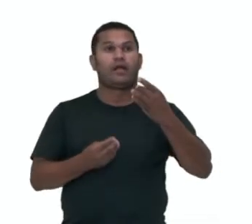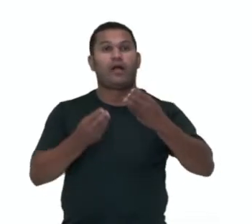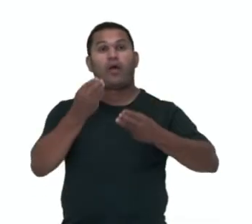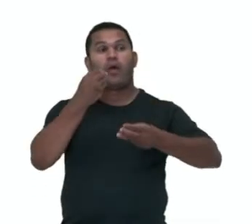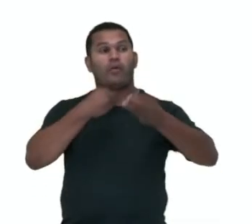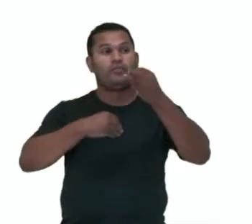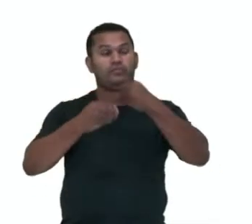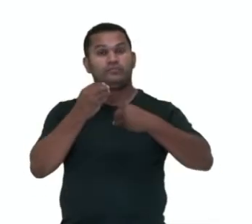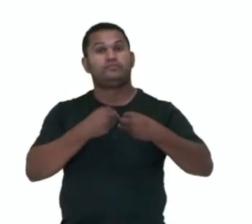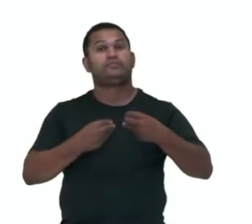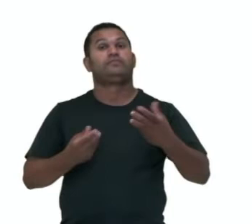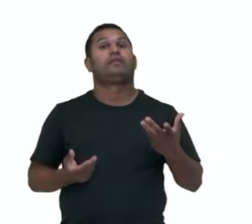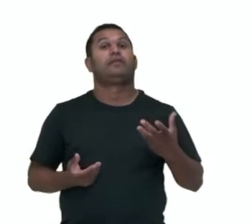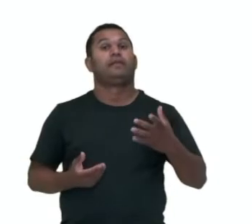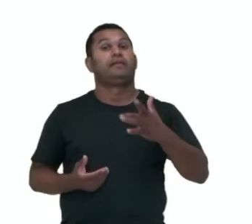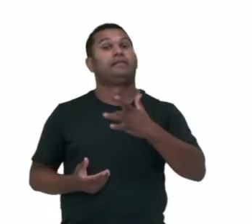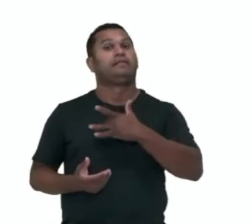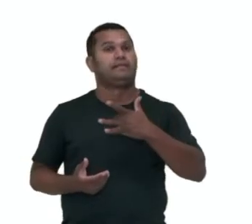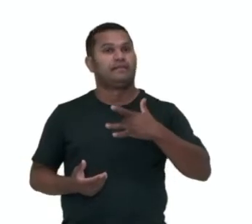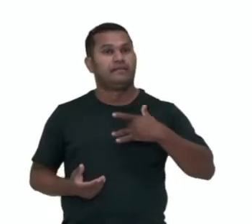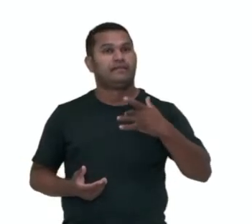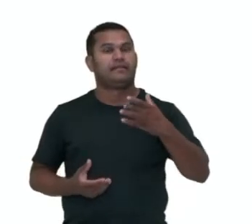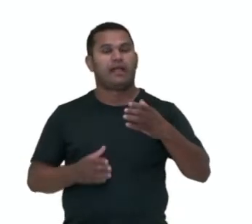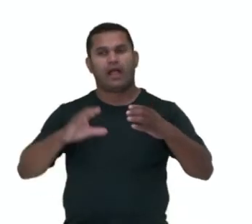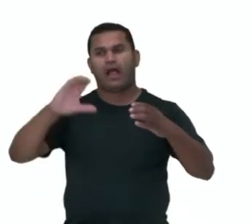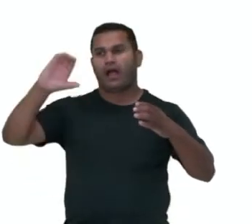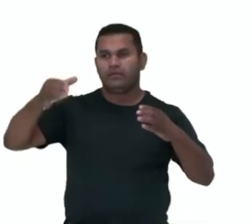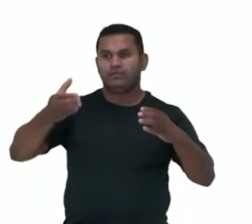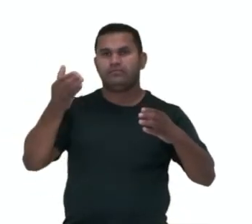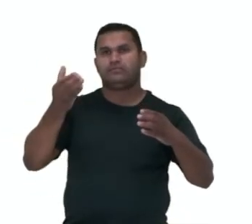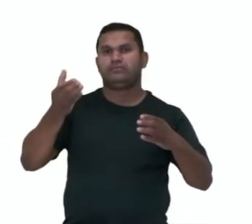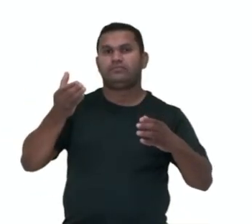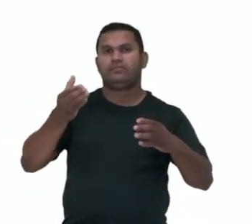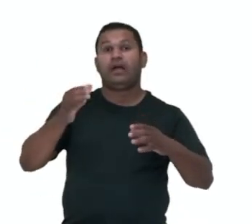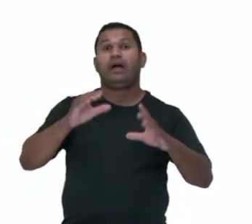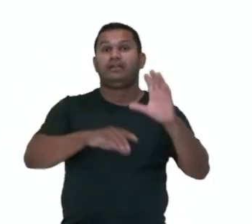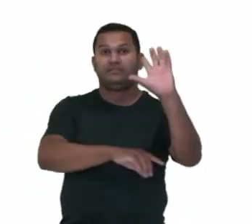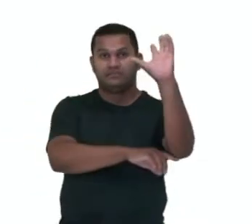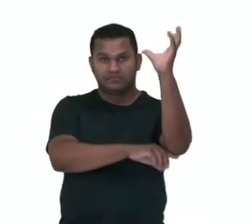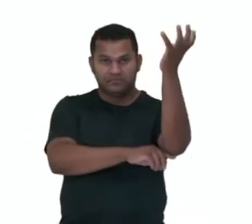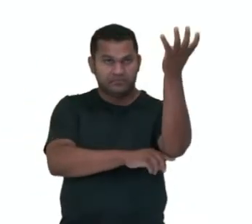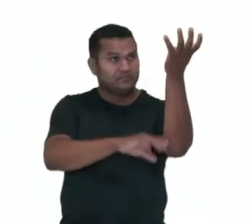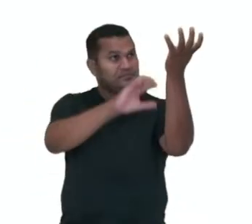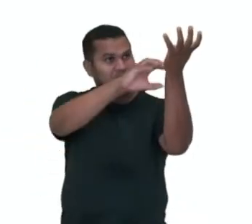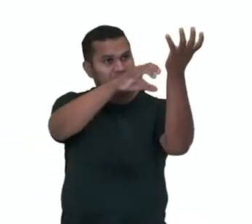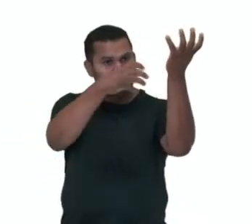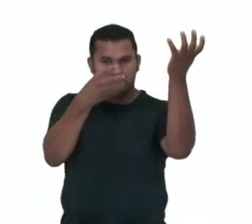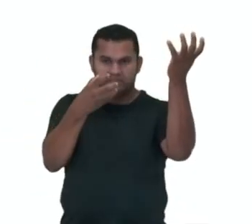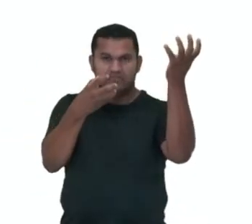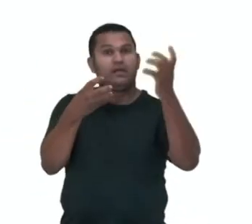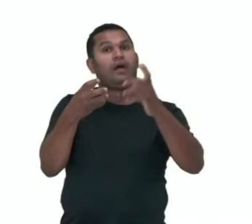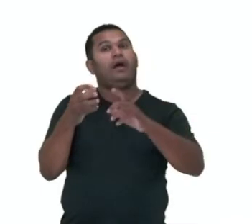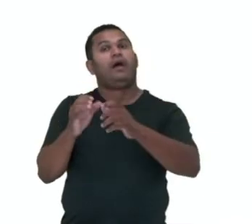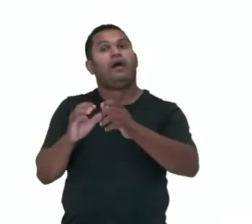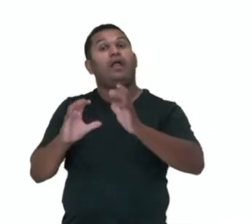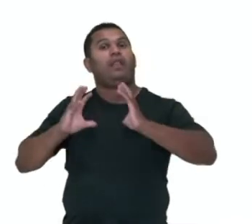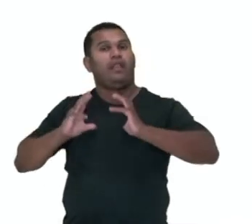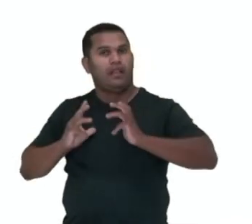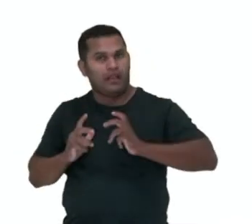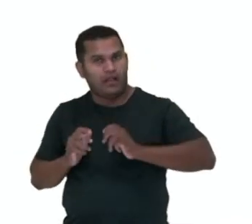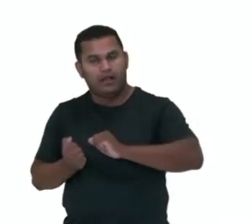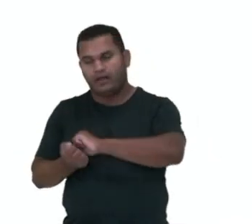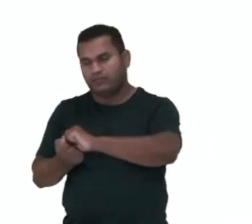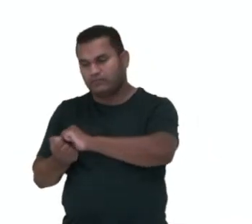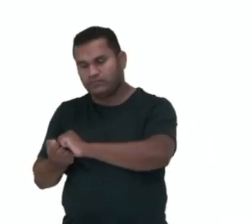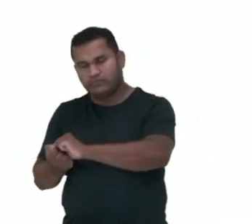pouco cozimento, de repente frutas mesmo, você tira lá direto do pé, não esquece de lavar, né? Isso é importante também, ou mesmo que você compre no mercado,